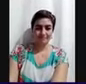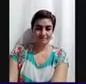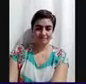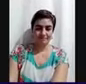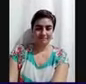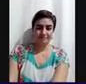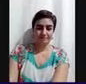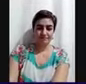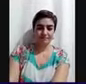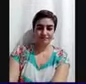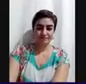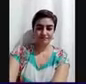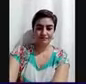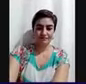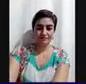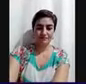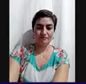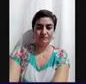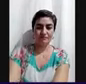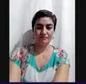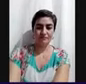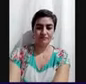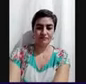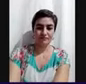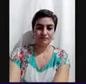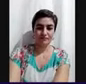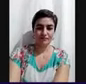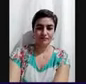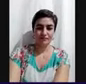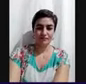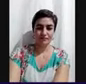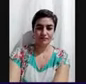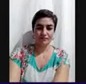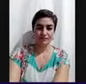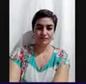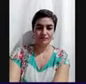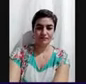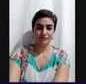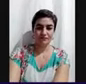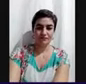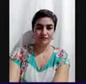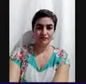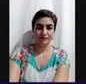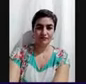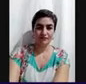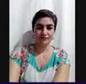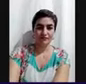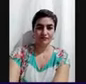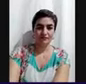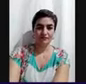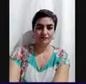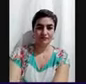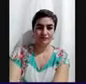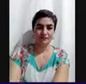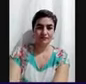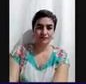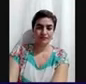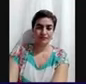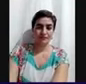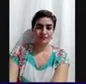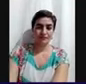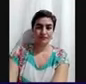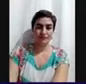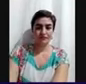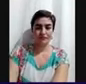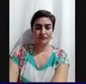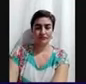o Eclesiástico eu bati CDI vem aí a ONU religiosa mas não somos